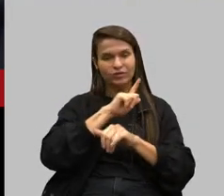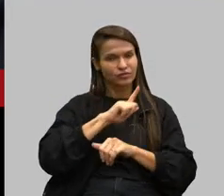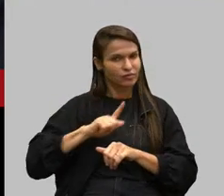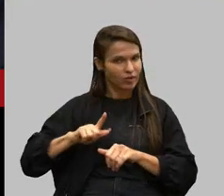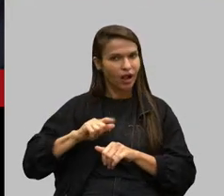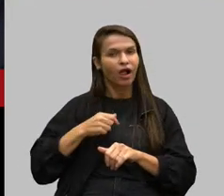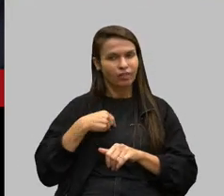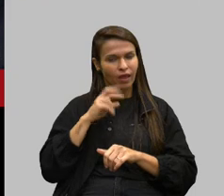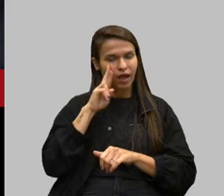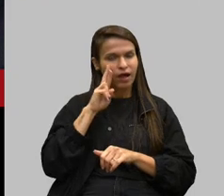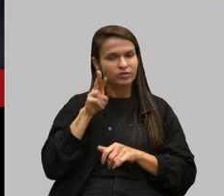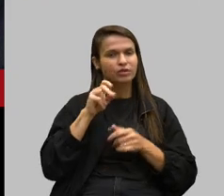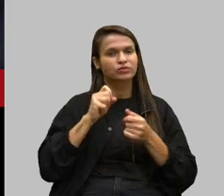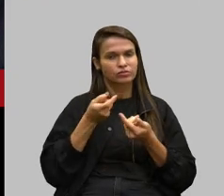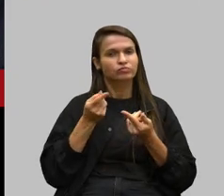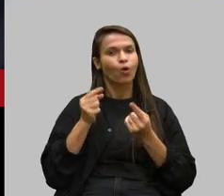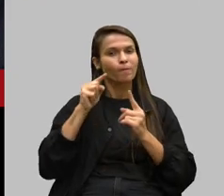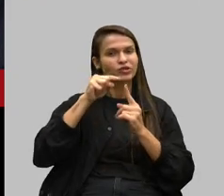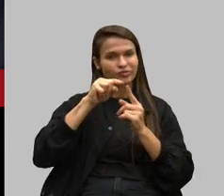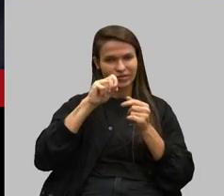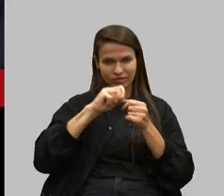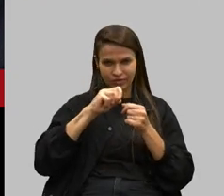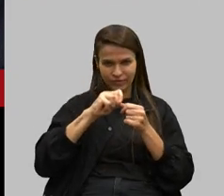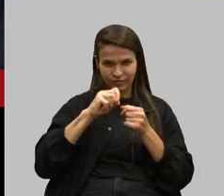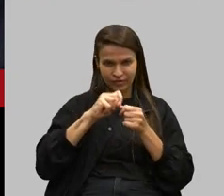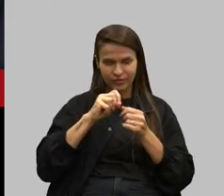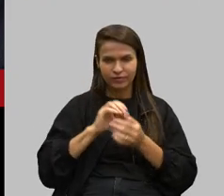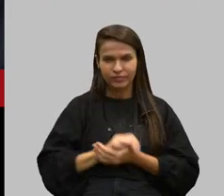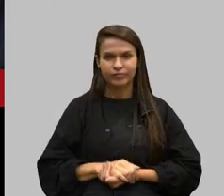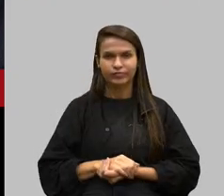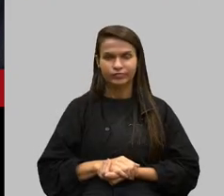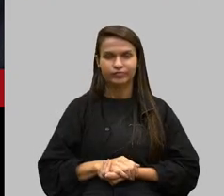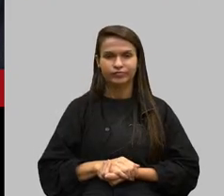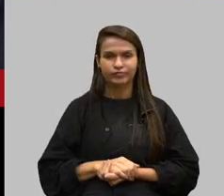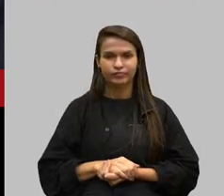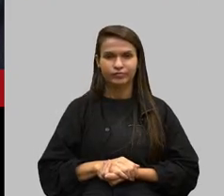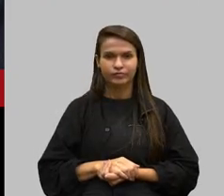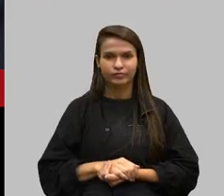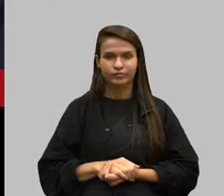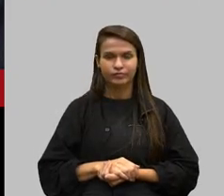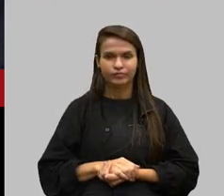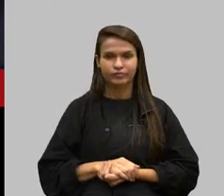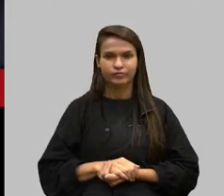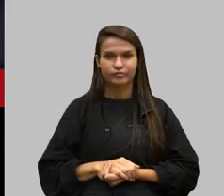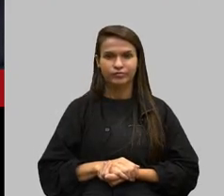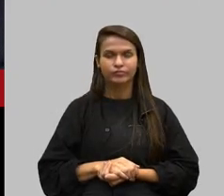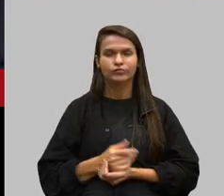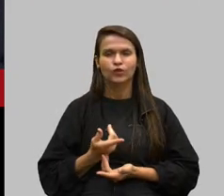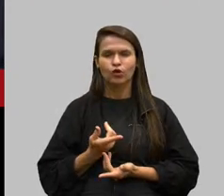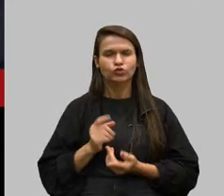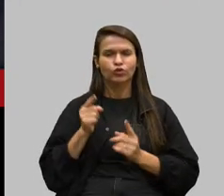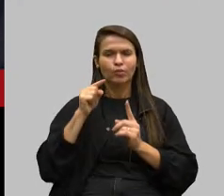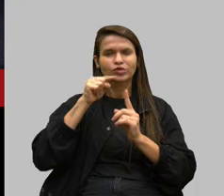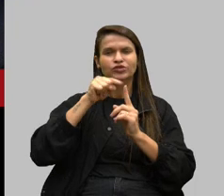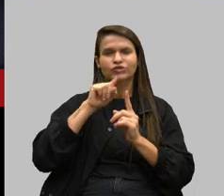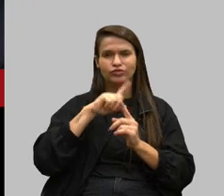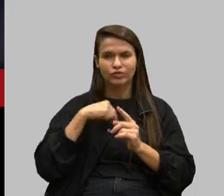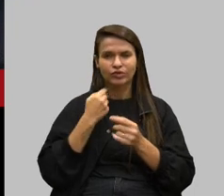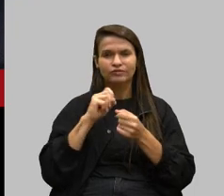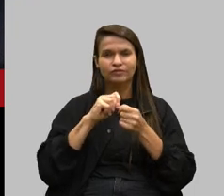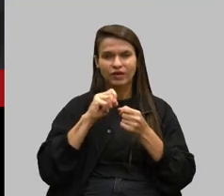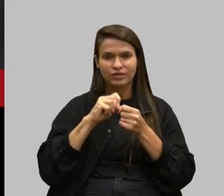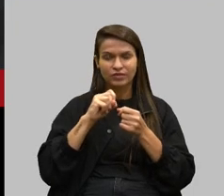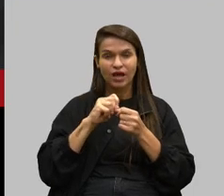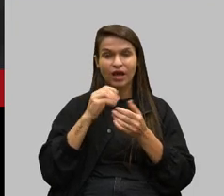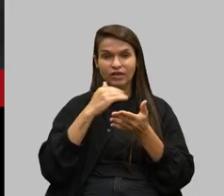razões para ser feita e aí as as razões né os objetivos da gente fazer isso é que a